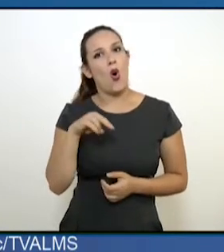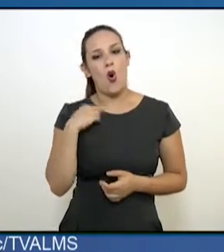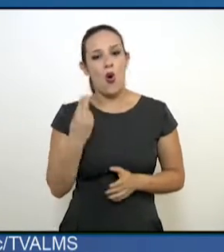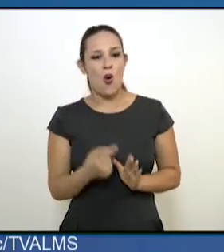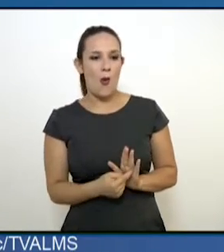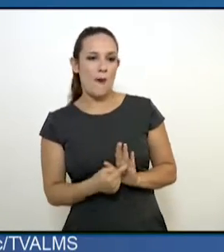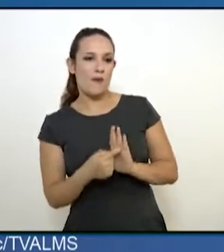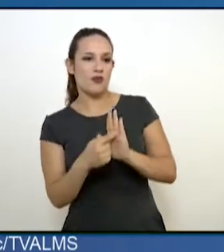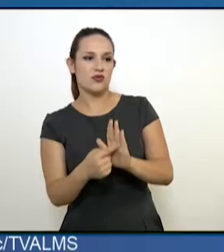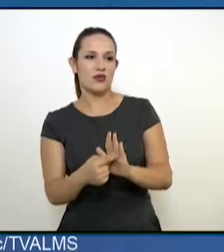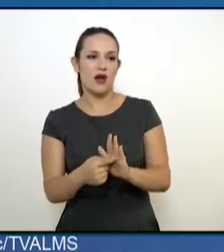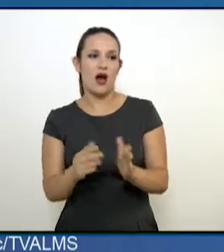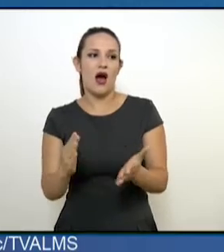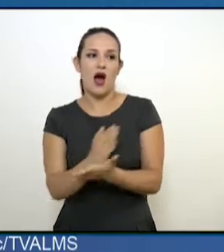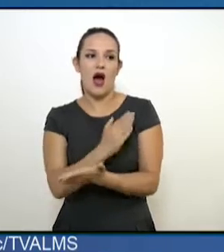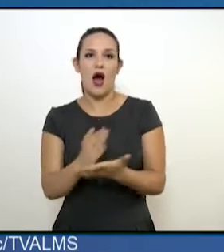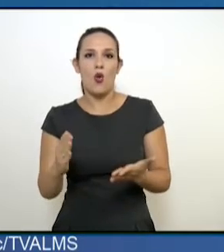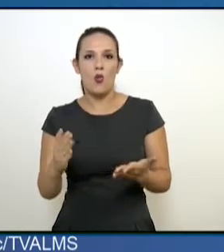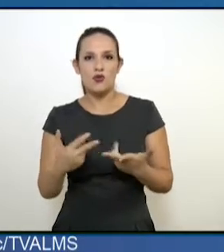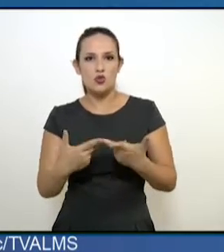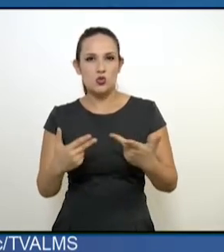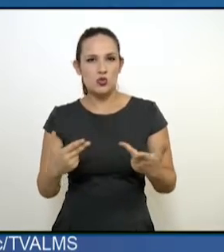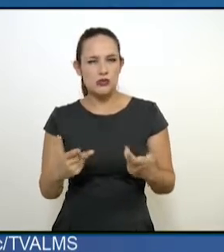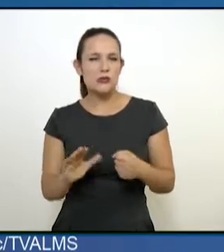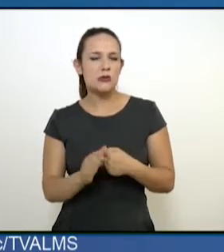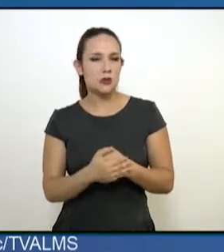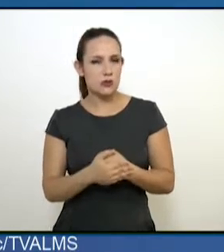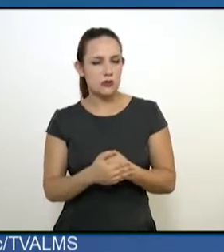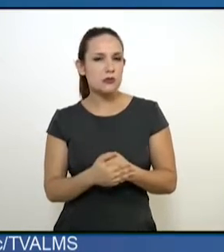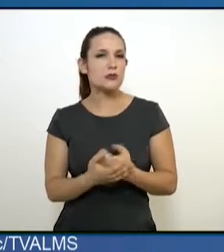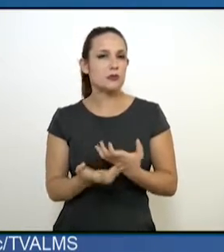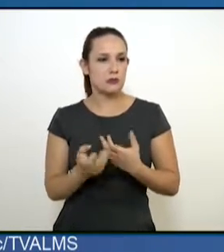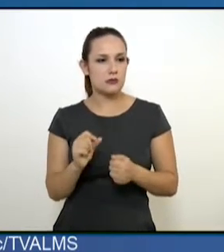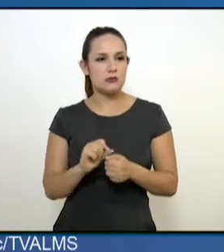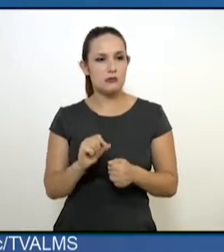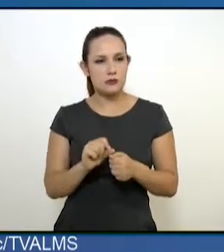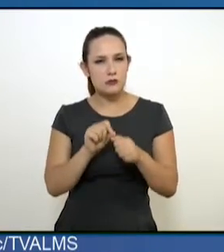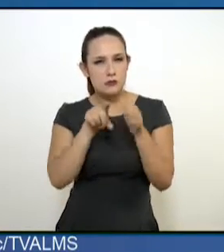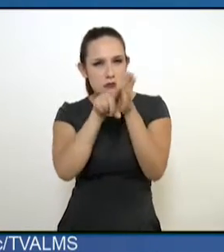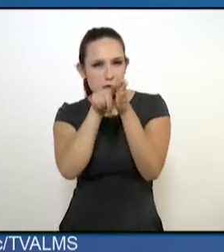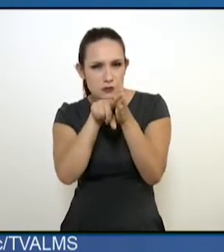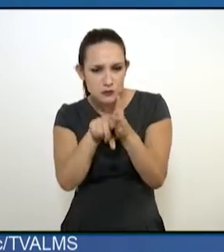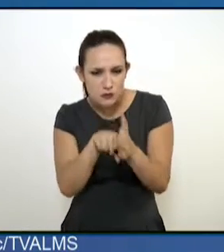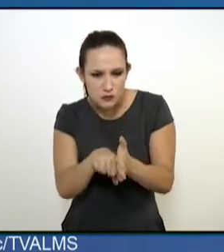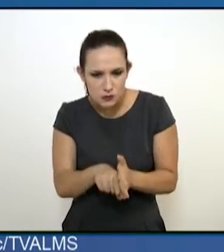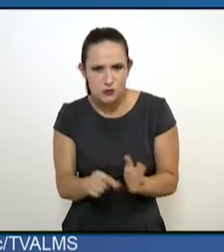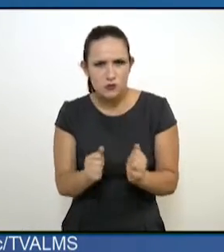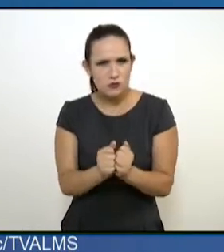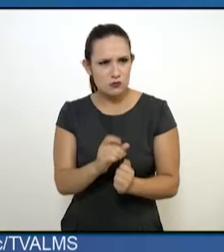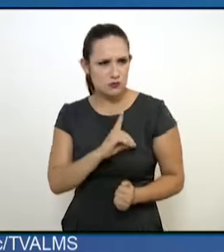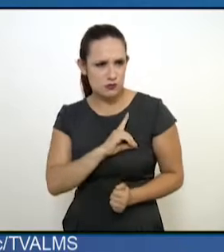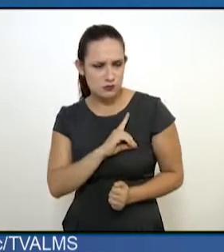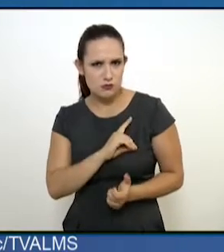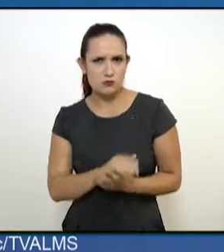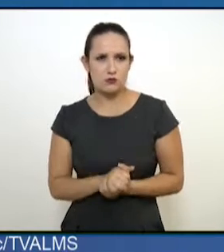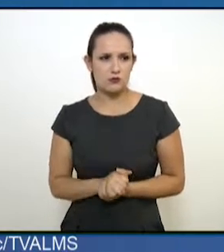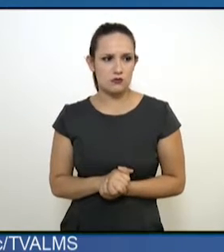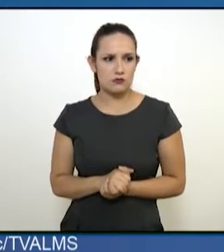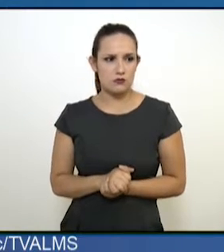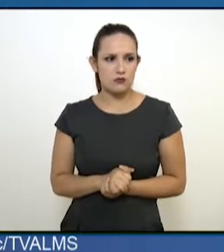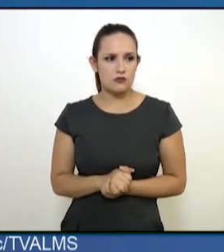entender uma interferência junto aos investigadores e delegados que, na